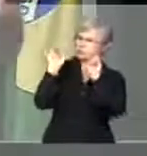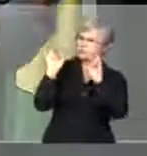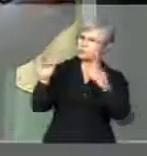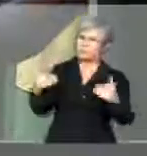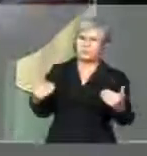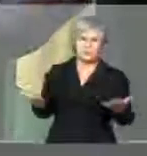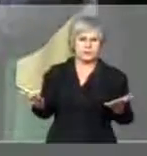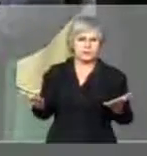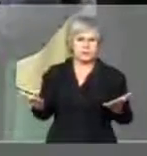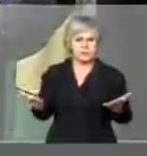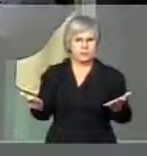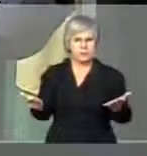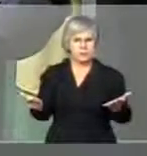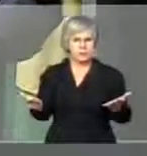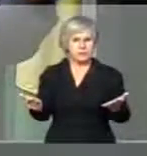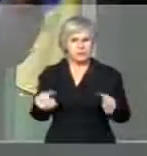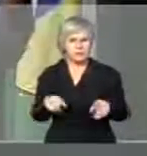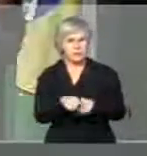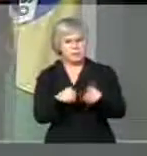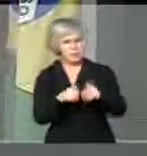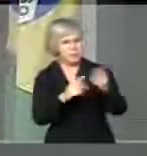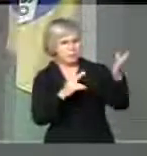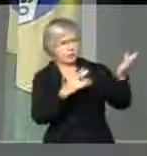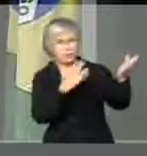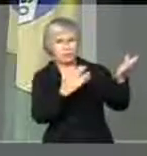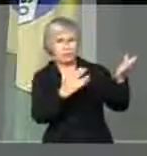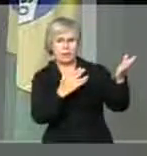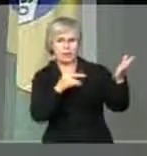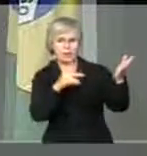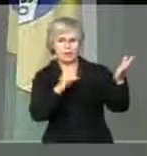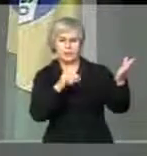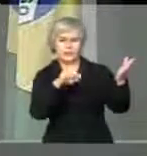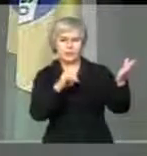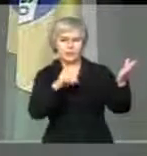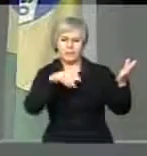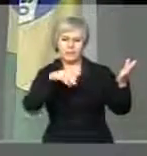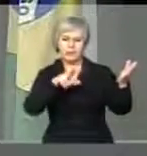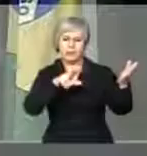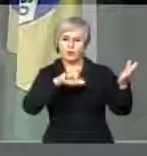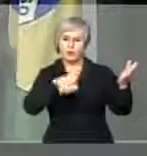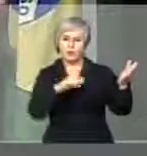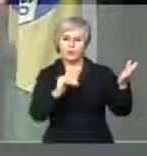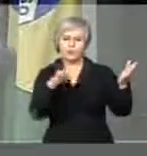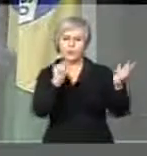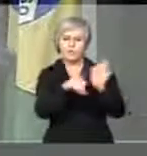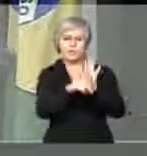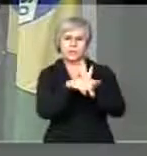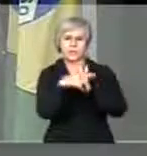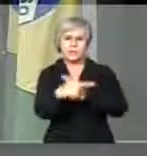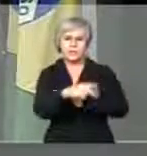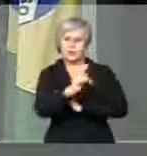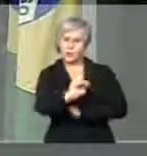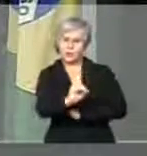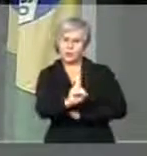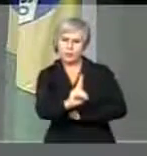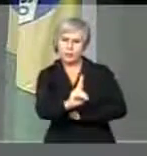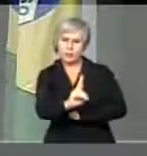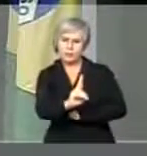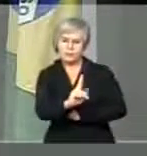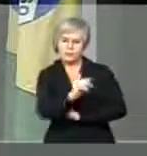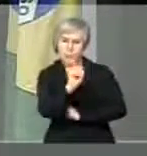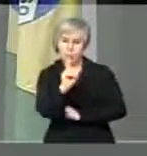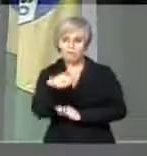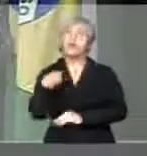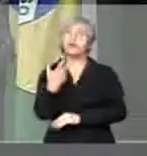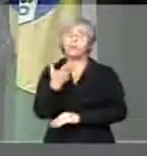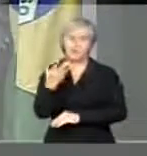no Pepe Mujica, do Uruguai. Nós não queremos que a presidenta seja o Pepe Mujica, mas queremos que o governo